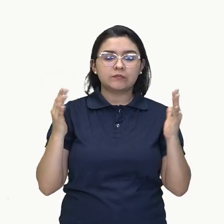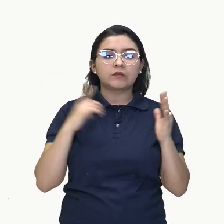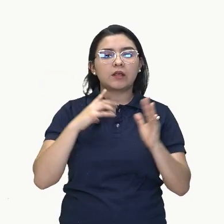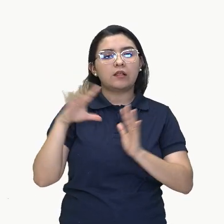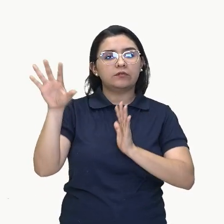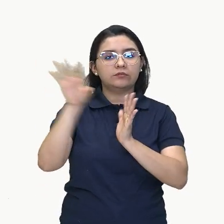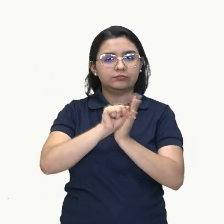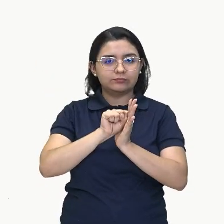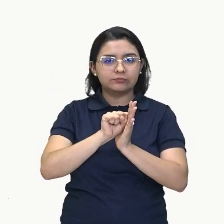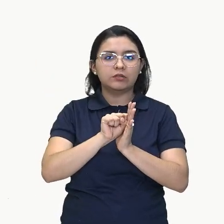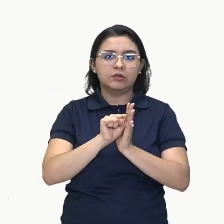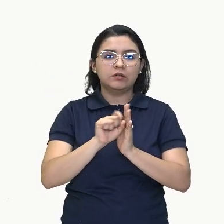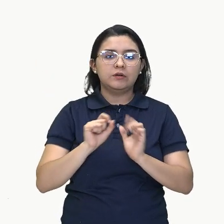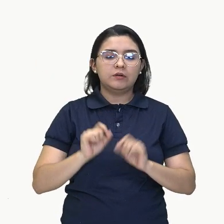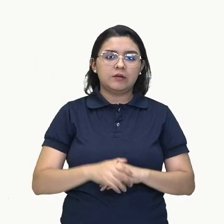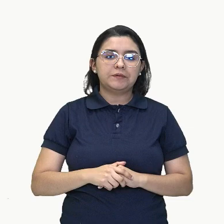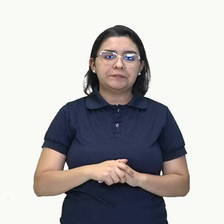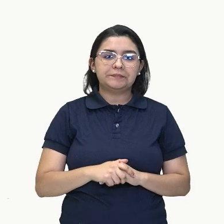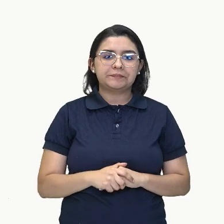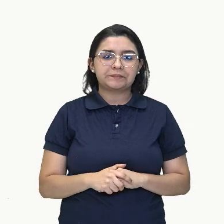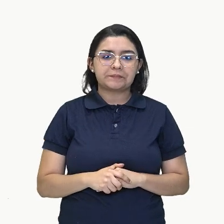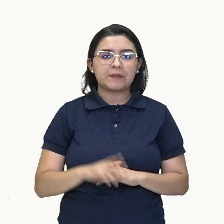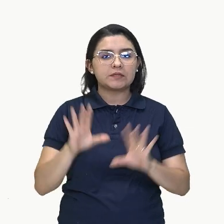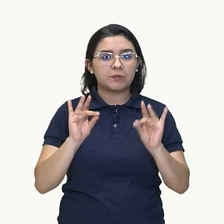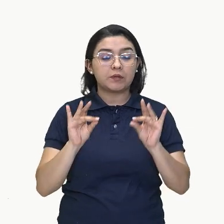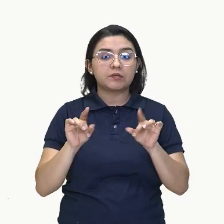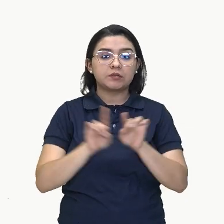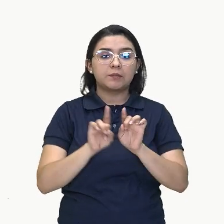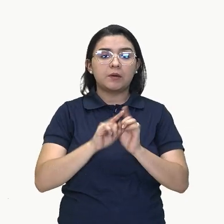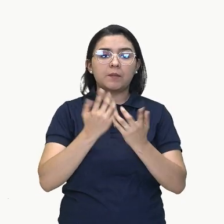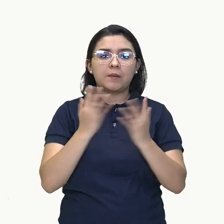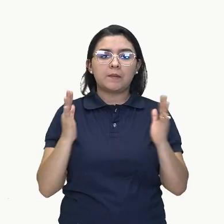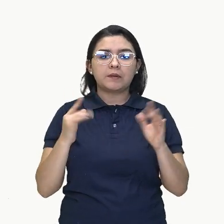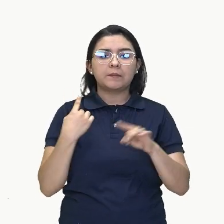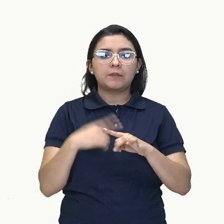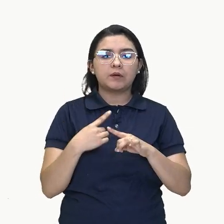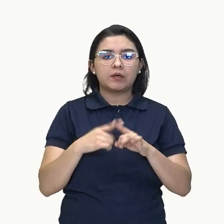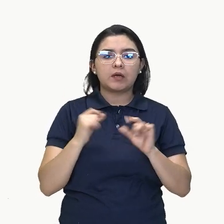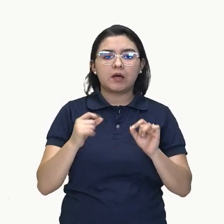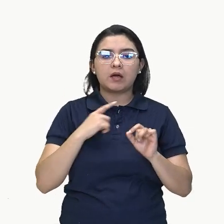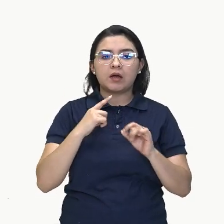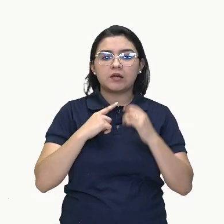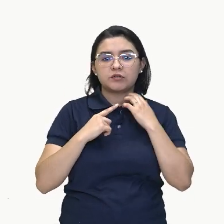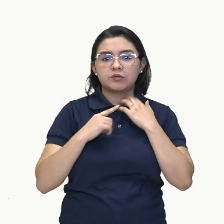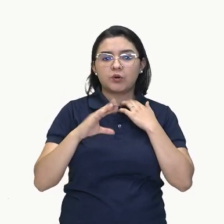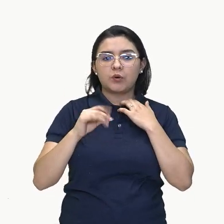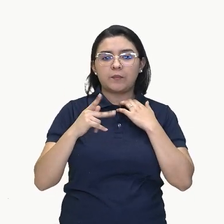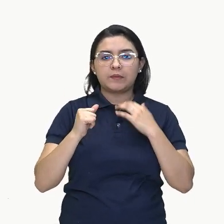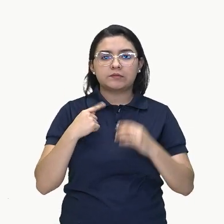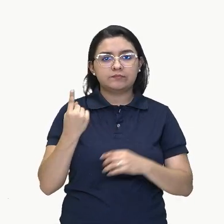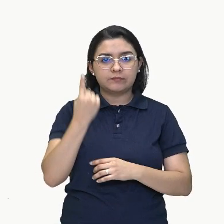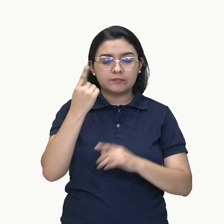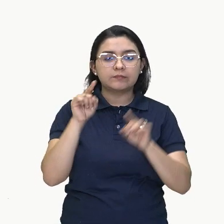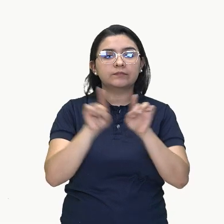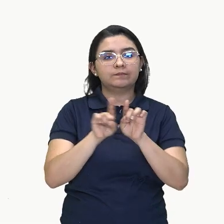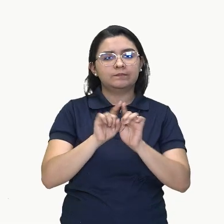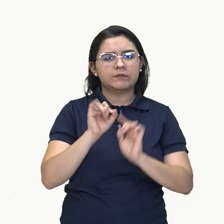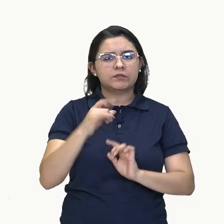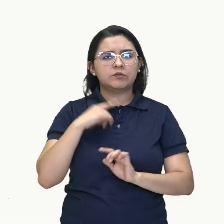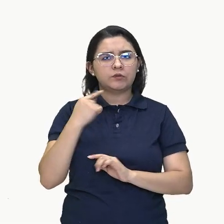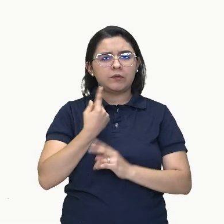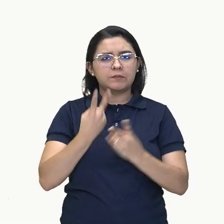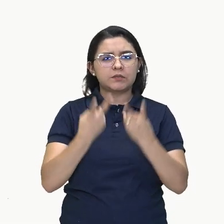reter aí essa água. Uma mata densa porque as copas das árvores, né? Se a gente for